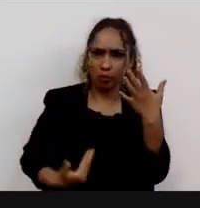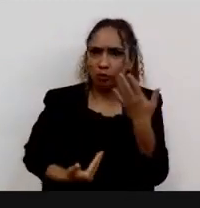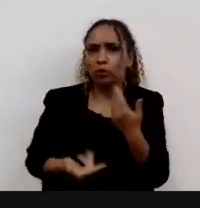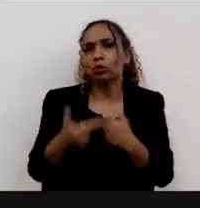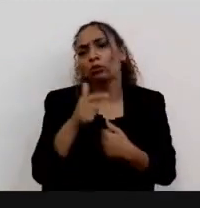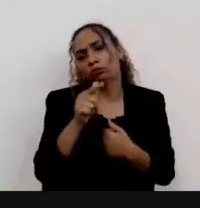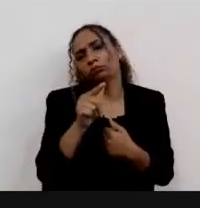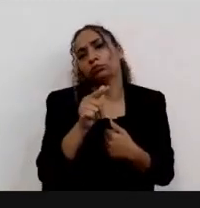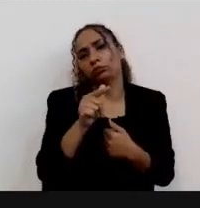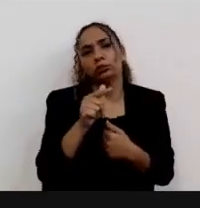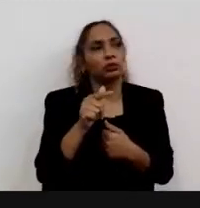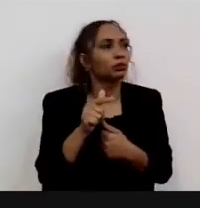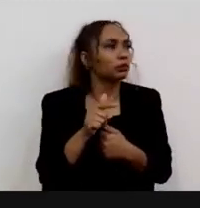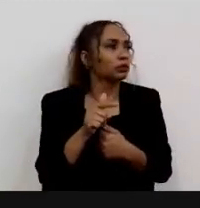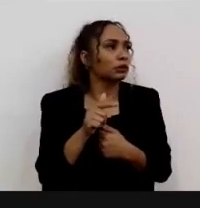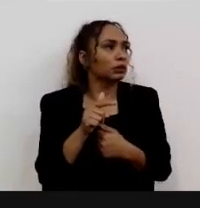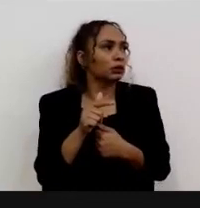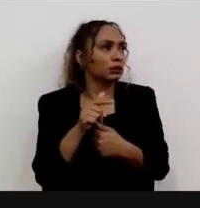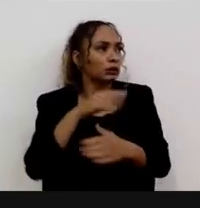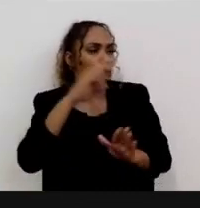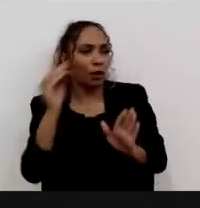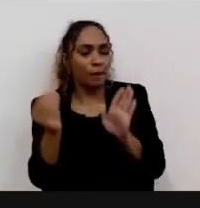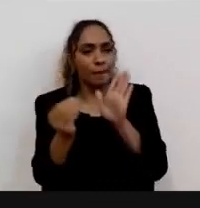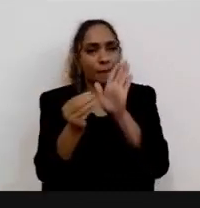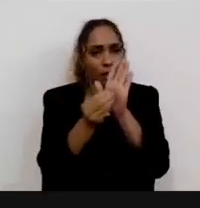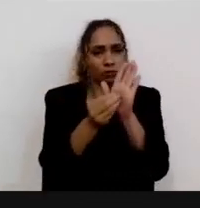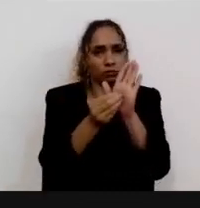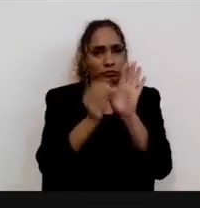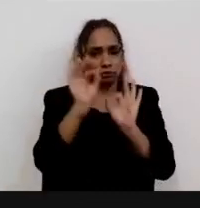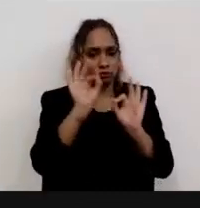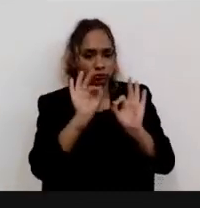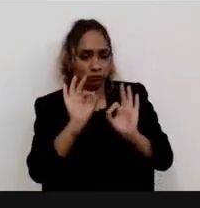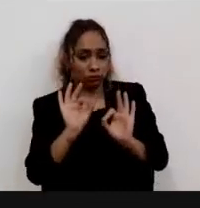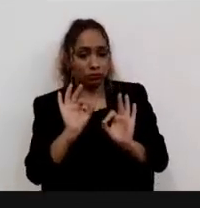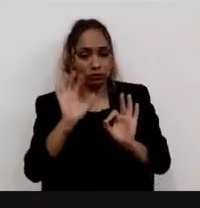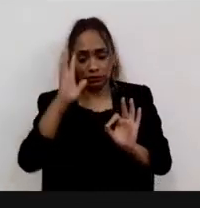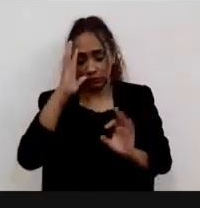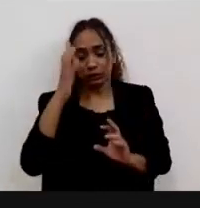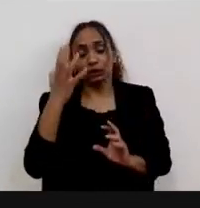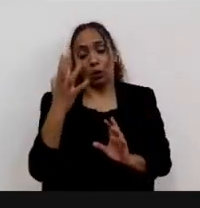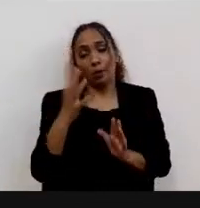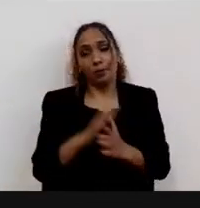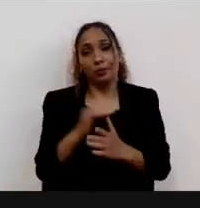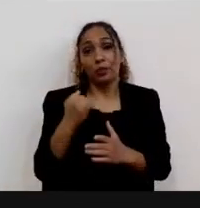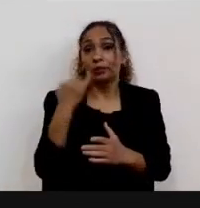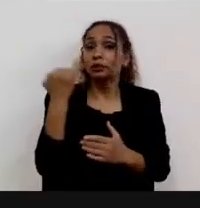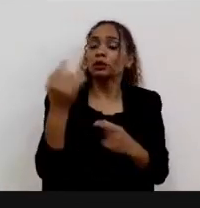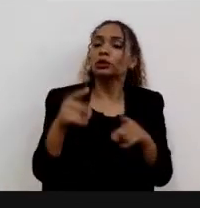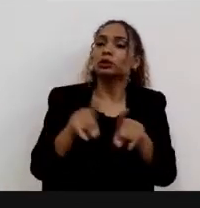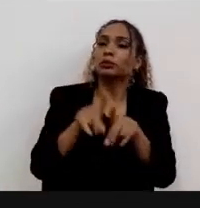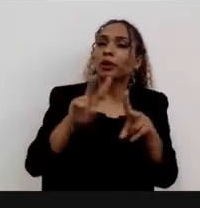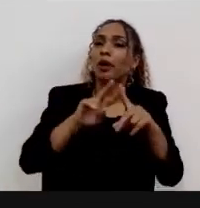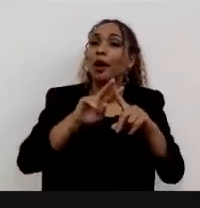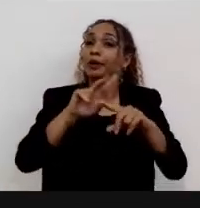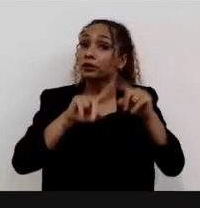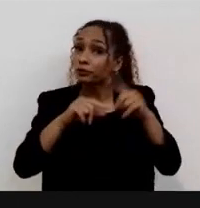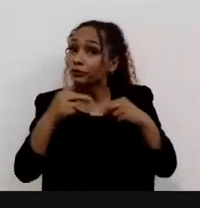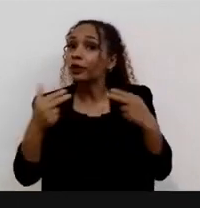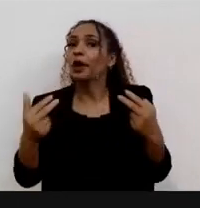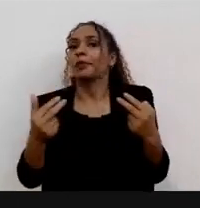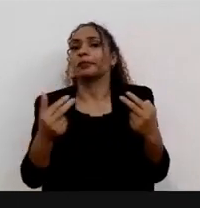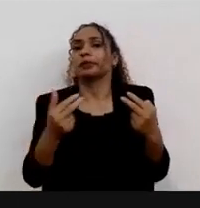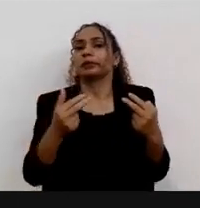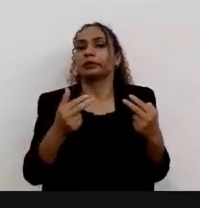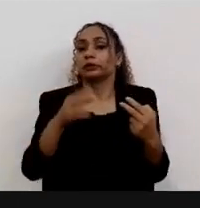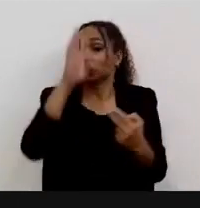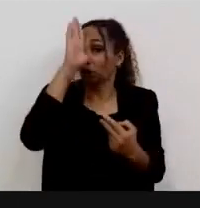essa questão dessa fusão da automação. É importante. Inclusive, as ferramentas, em